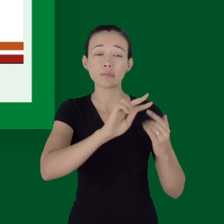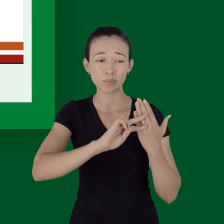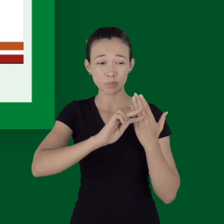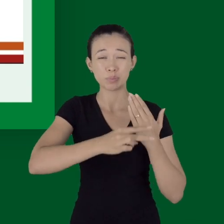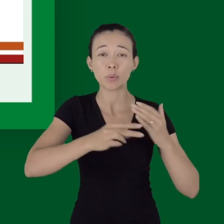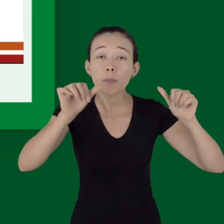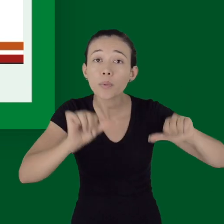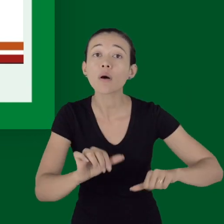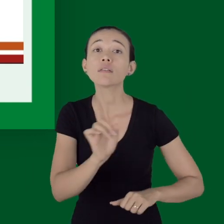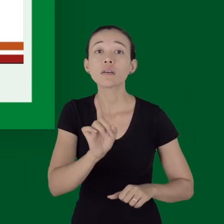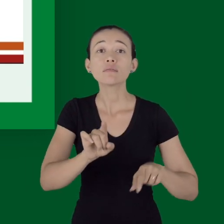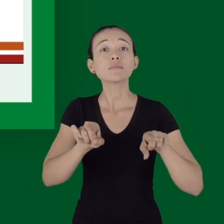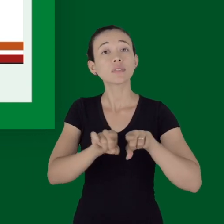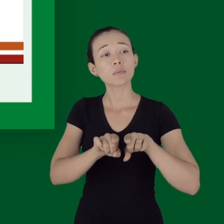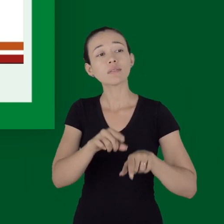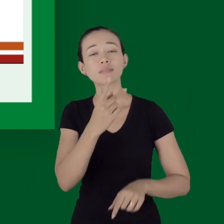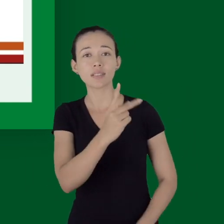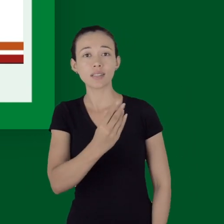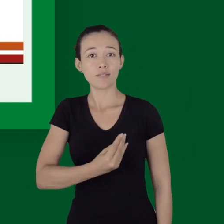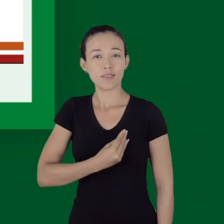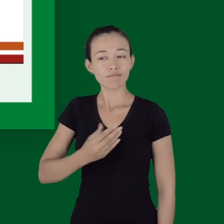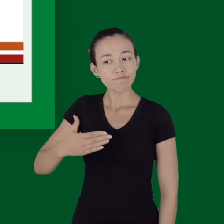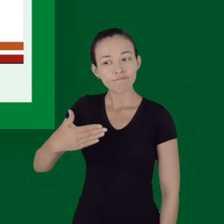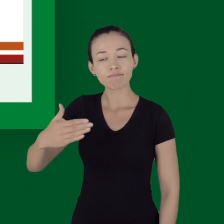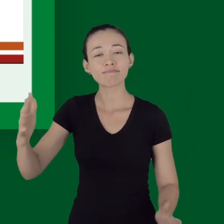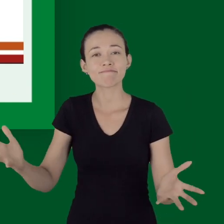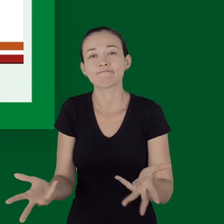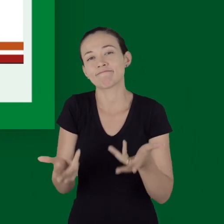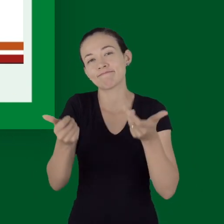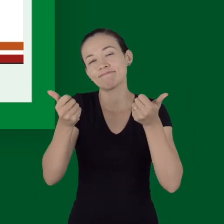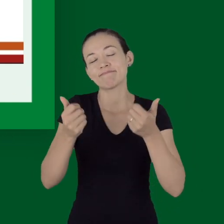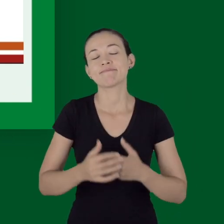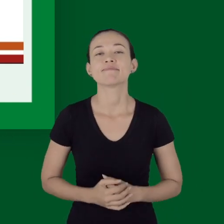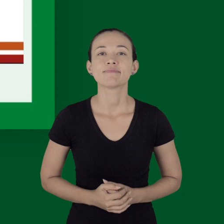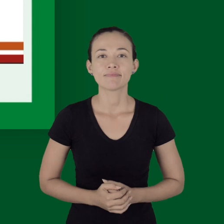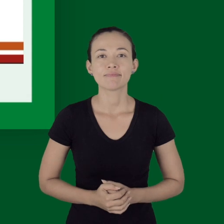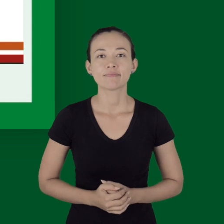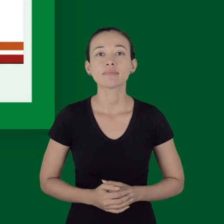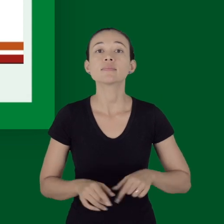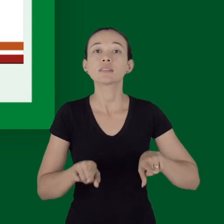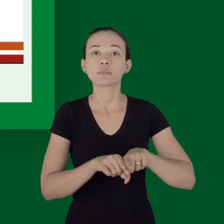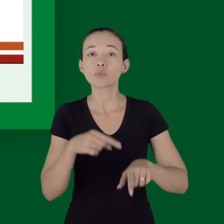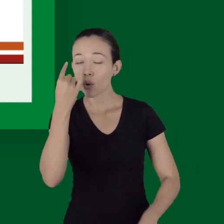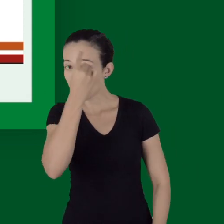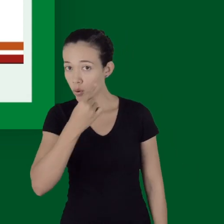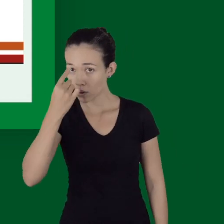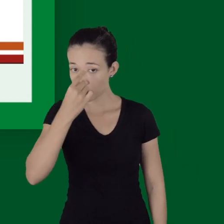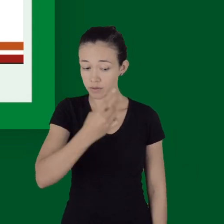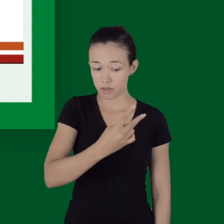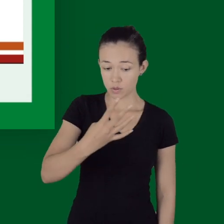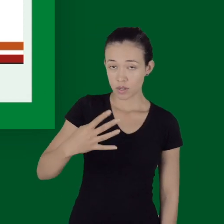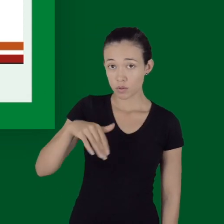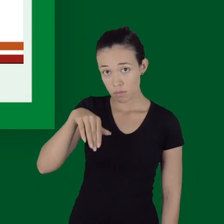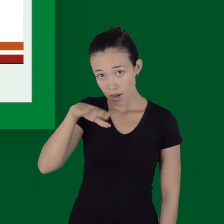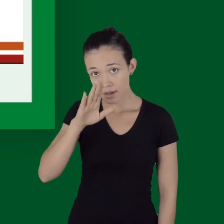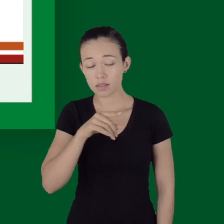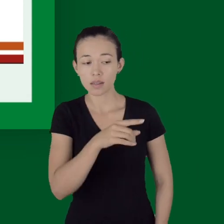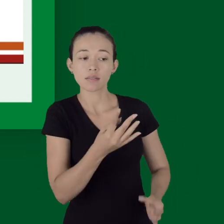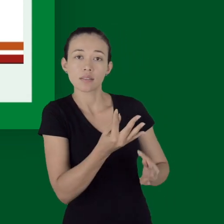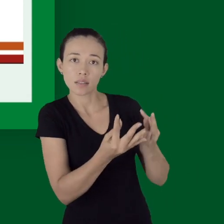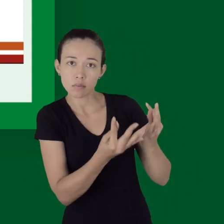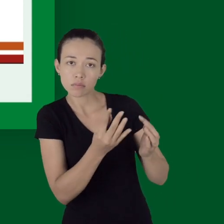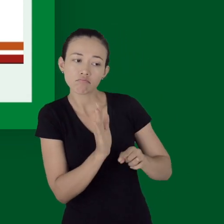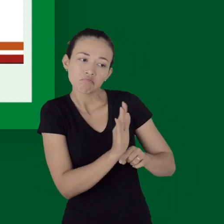Alguns critérios de exclusão de trombólise: AVC isquêmico, TCE grave ou cirurgia de crânio nos últimos 3 meses, hemorragia do